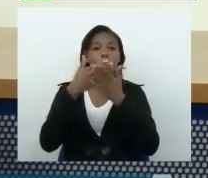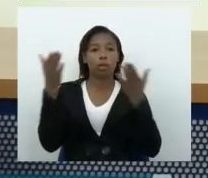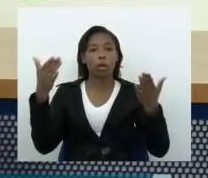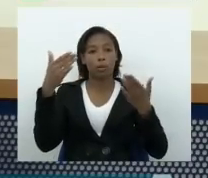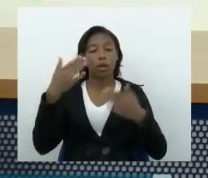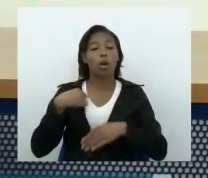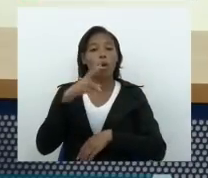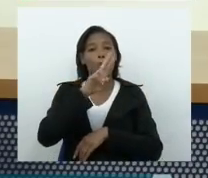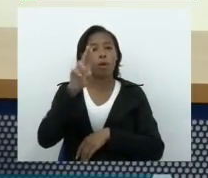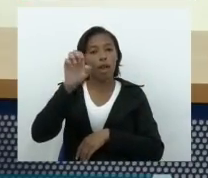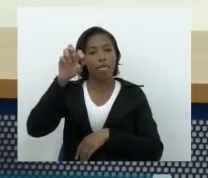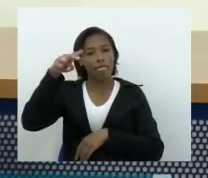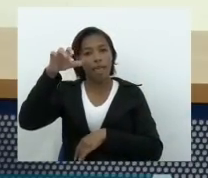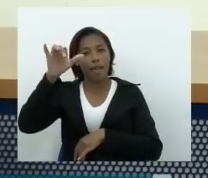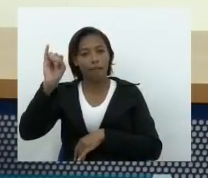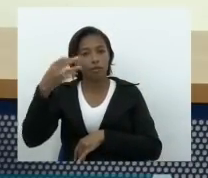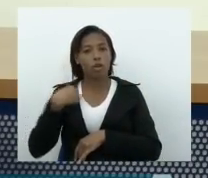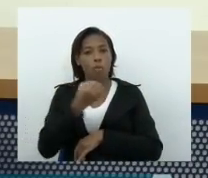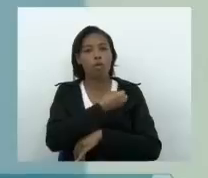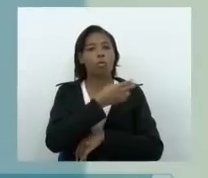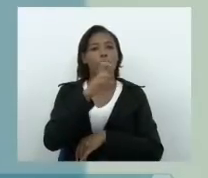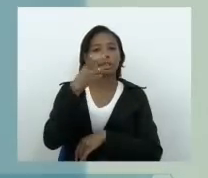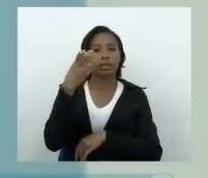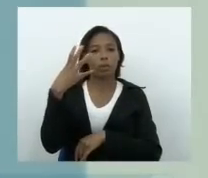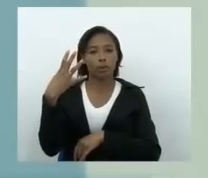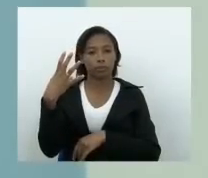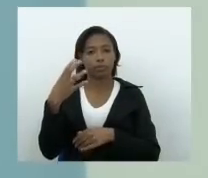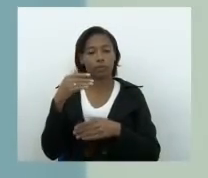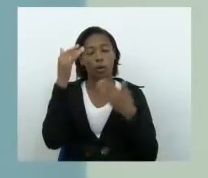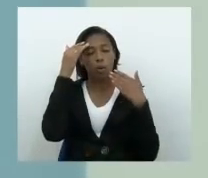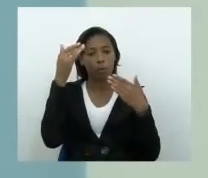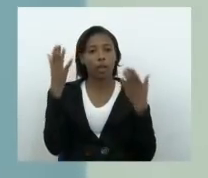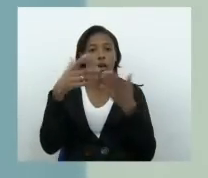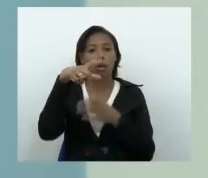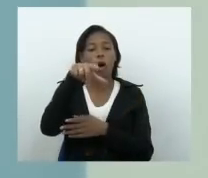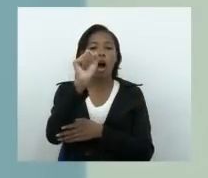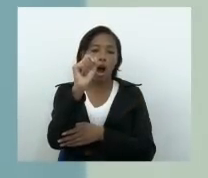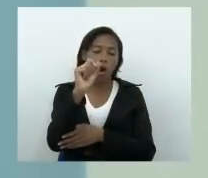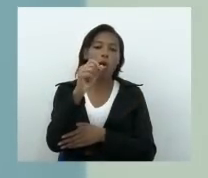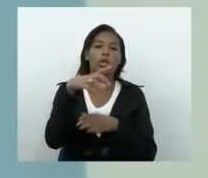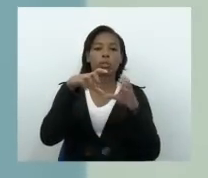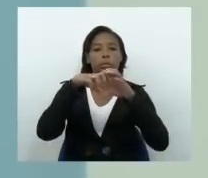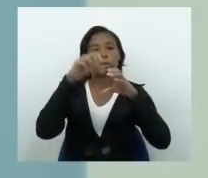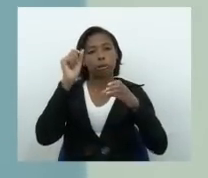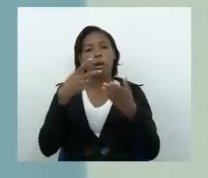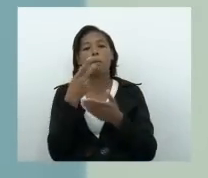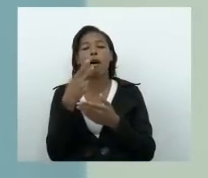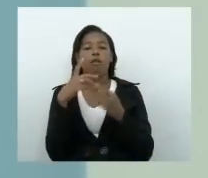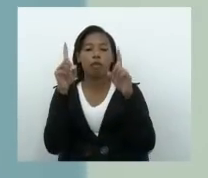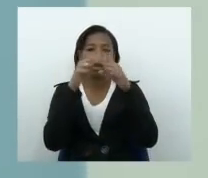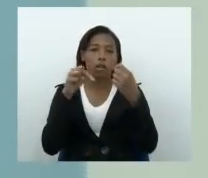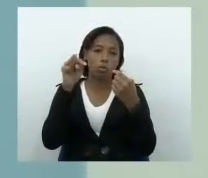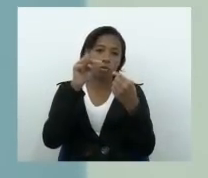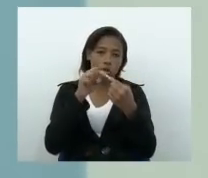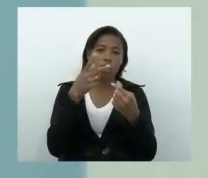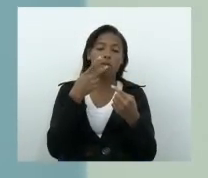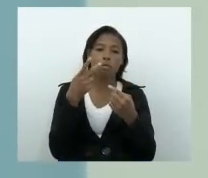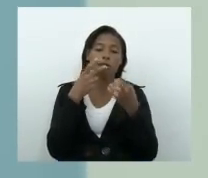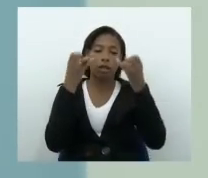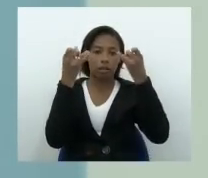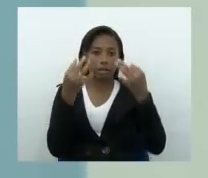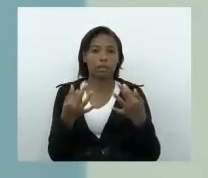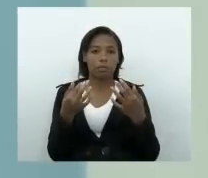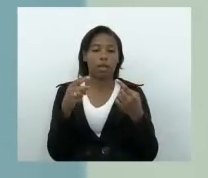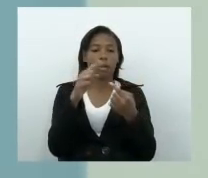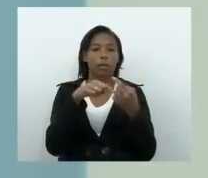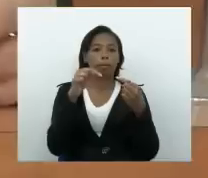obrigado. Meu nome é Nef Tales, meu número é 54. Obrigado, candidato. Então, vamos ao último a fazer a consideração final, só para constar aqui no